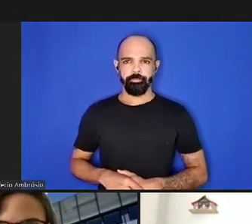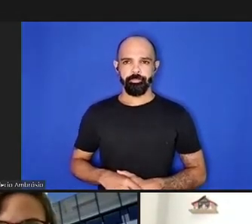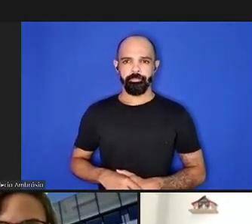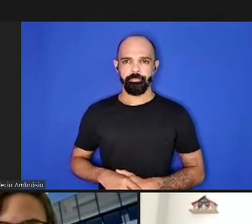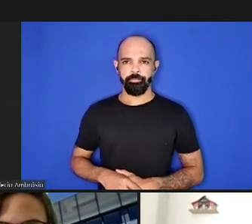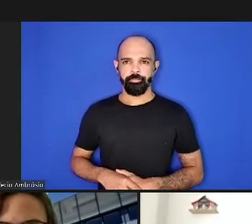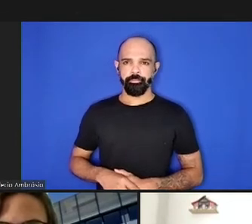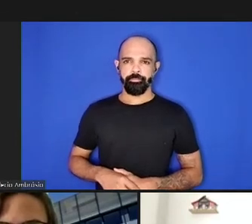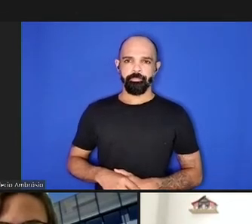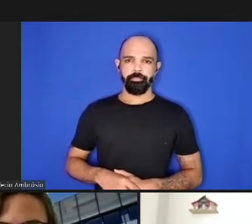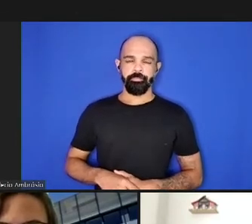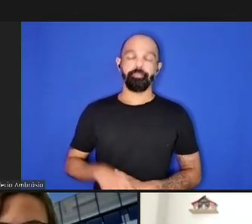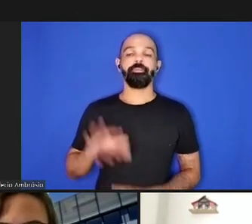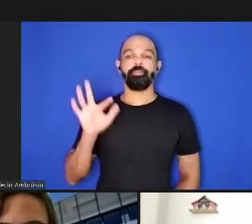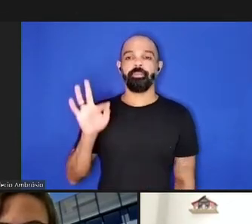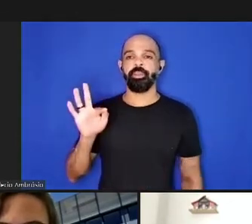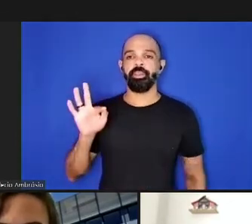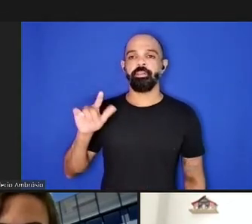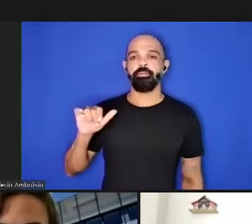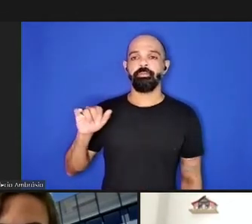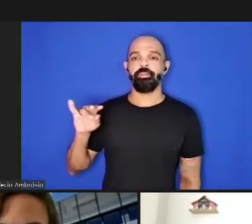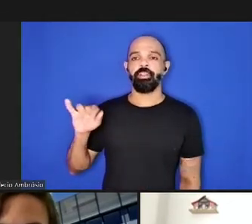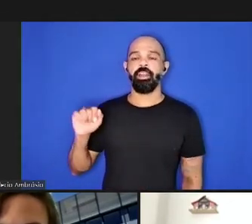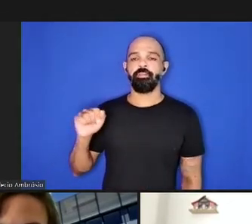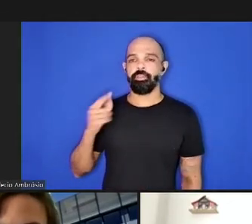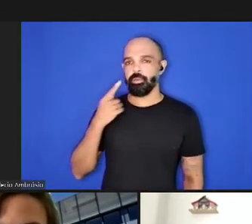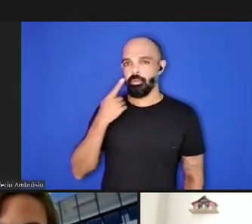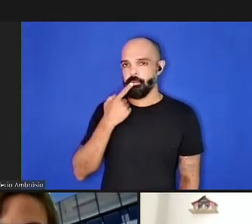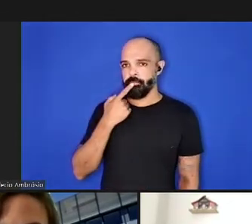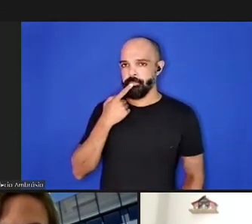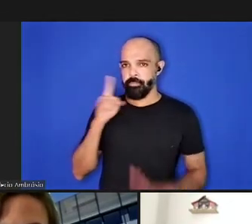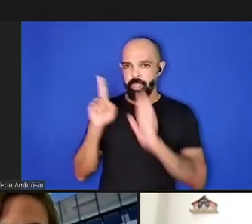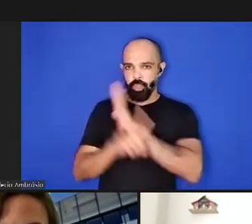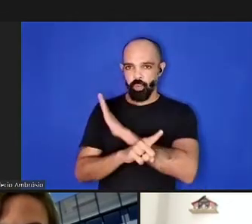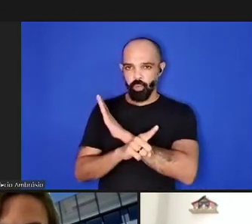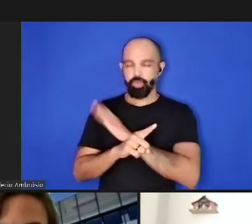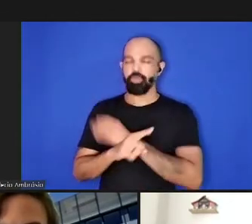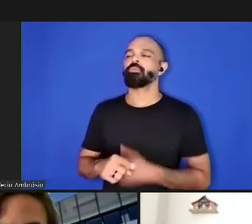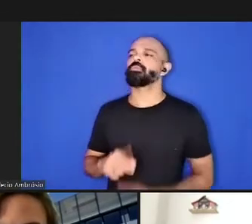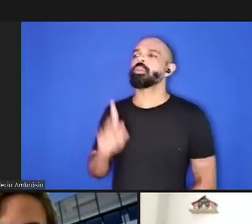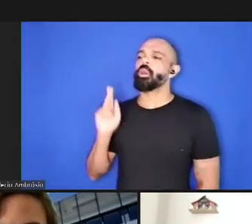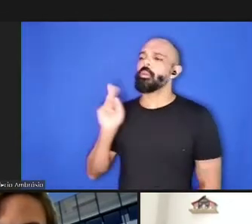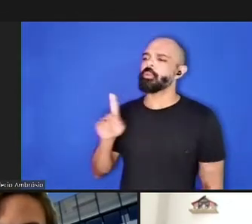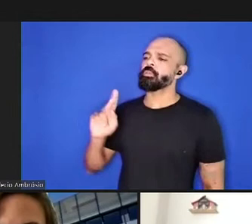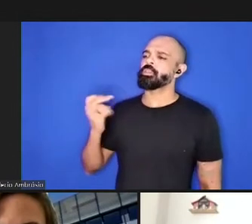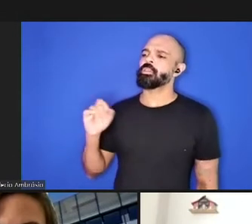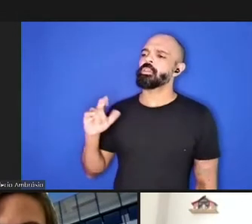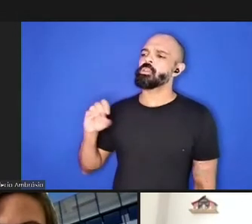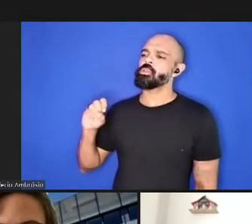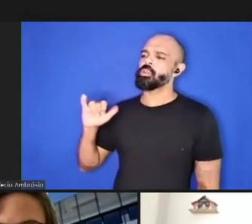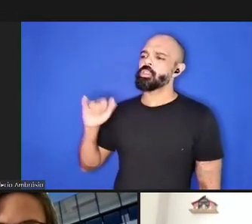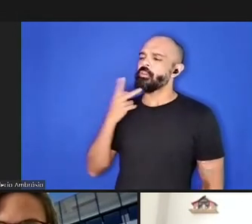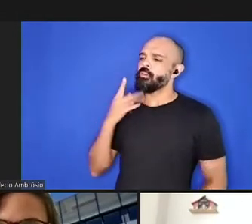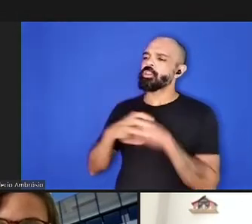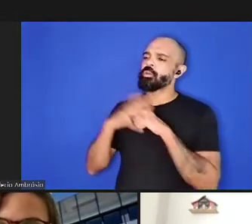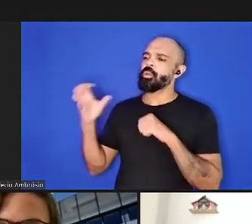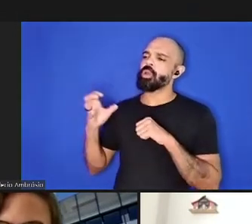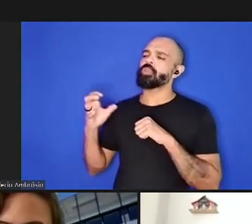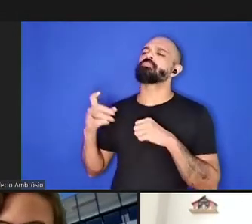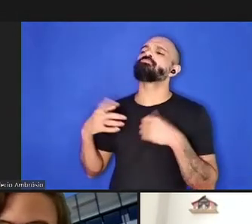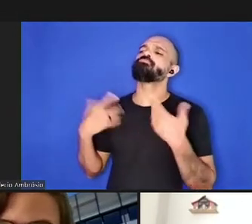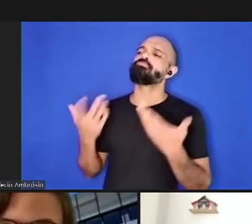Assim, Flávia faz uma pergunta que eu vi que a professora Heloísa comentou até sobre a parte mais da democratização, que é uma pergunta específica